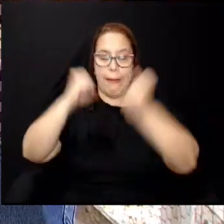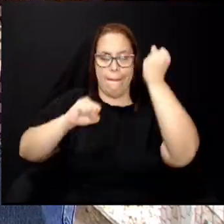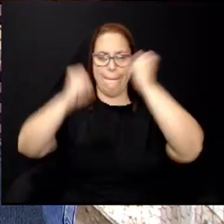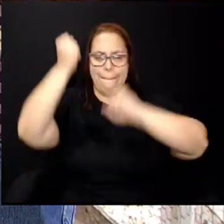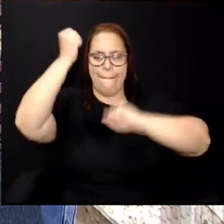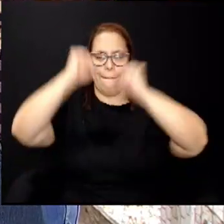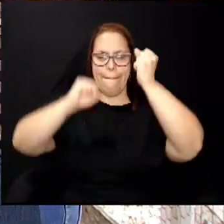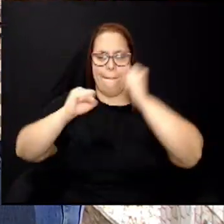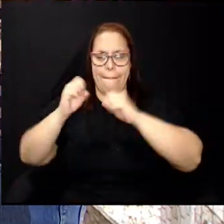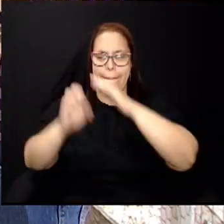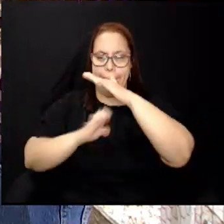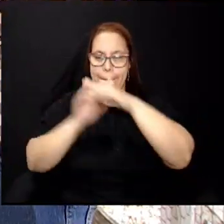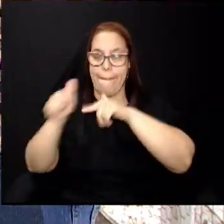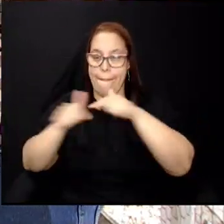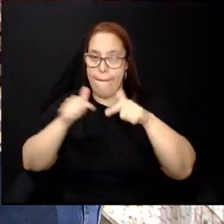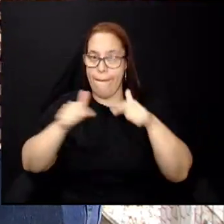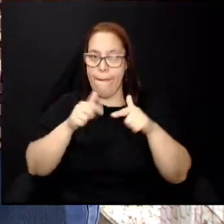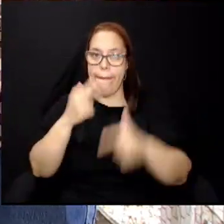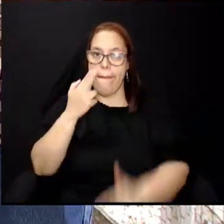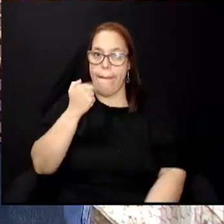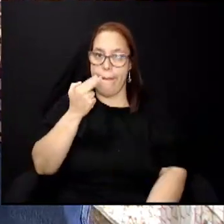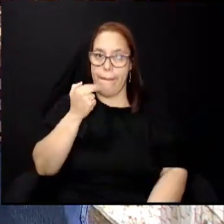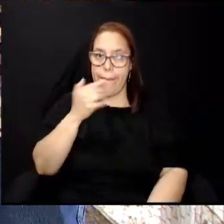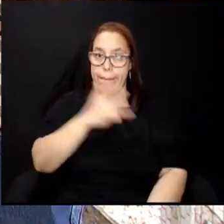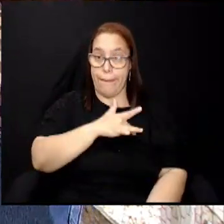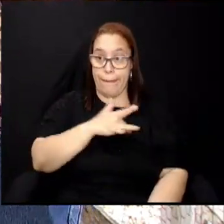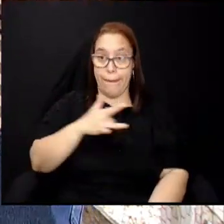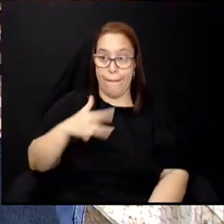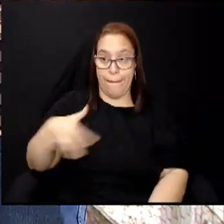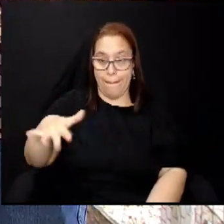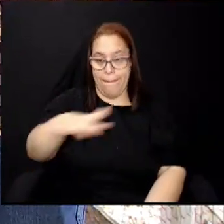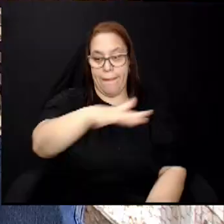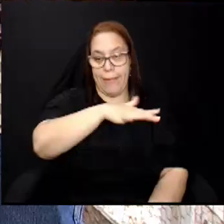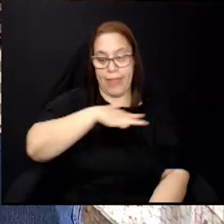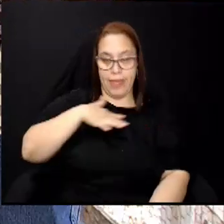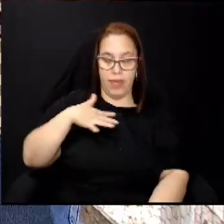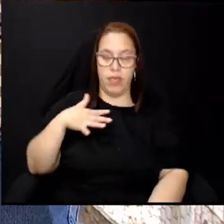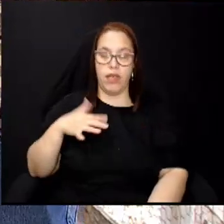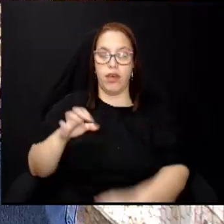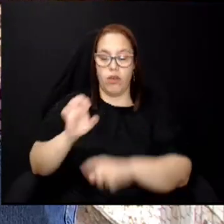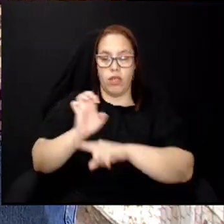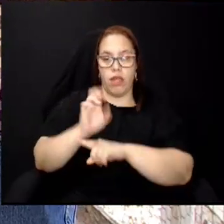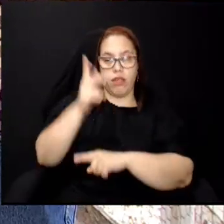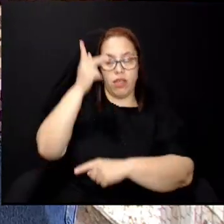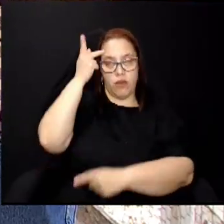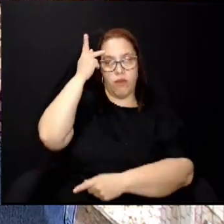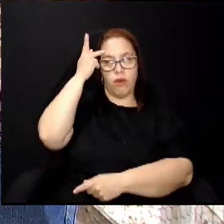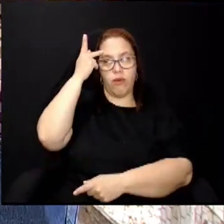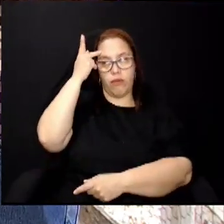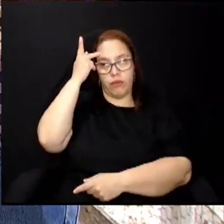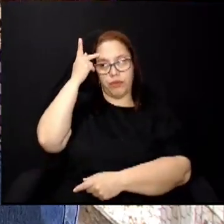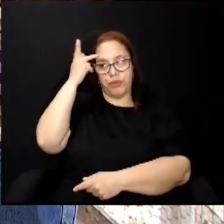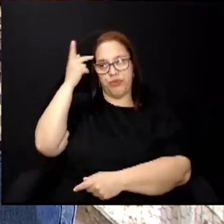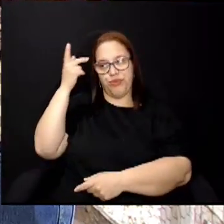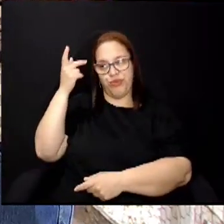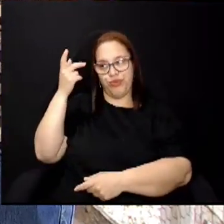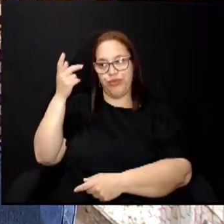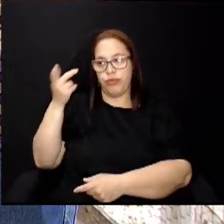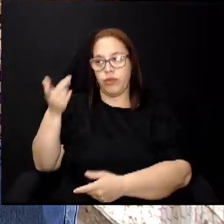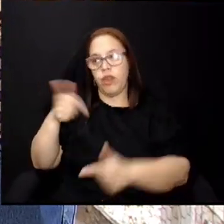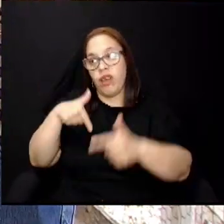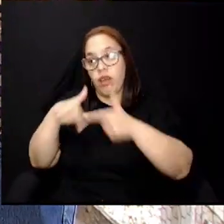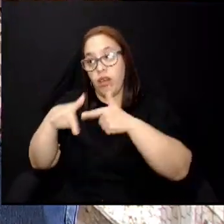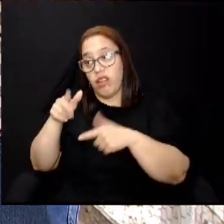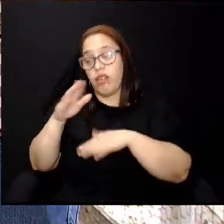trabalham com nutrição animal, está na nossa região, aqui, né, no estado de São Paulo. Então aqui a oferta de trabalho nessa área é muito